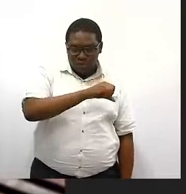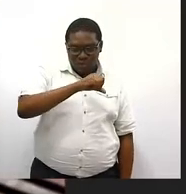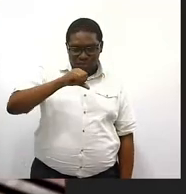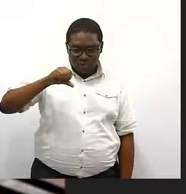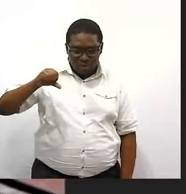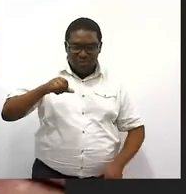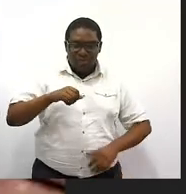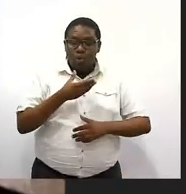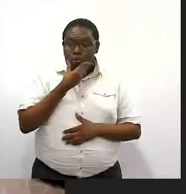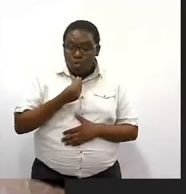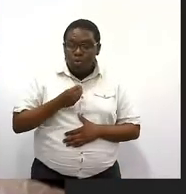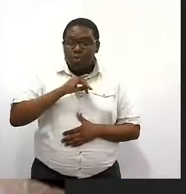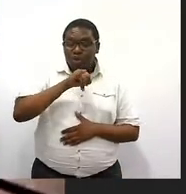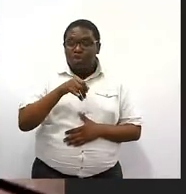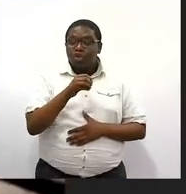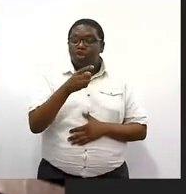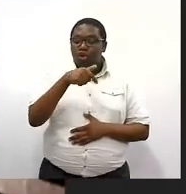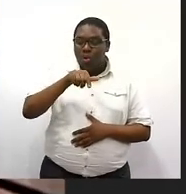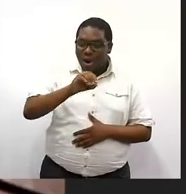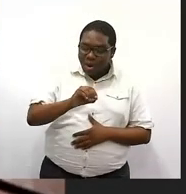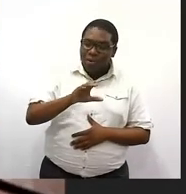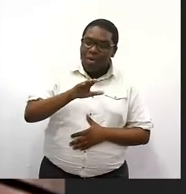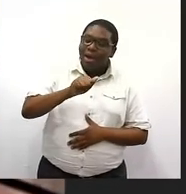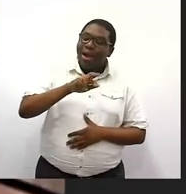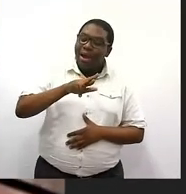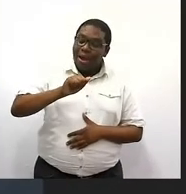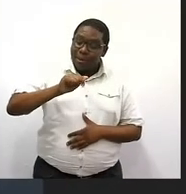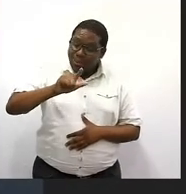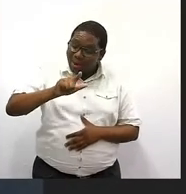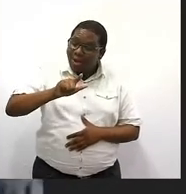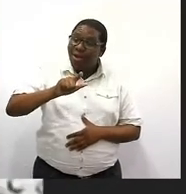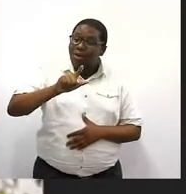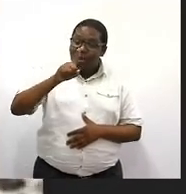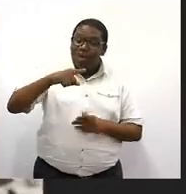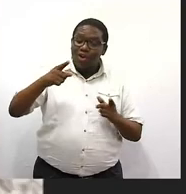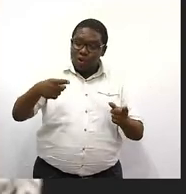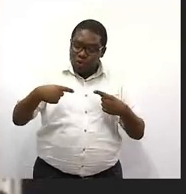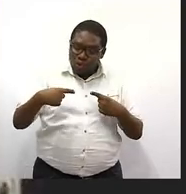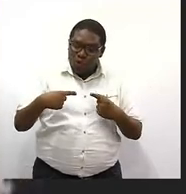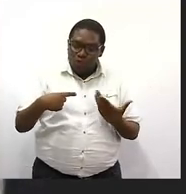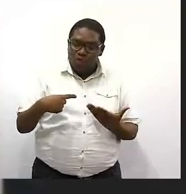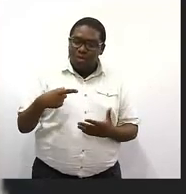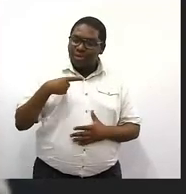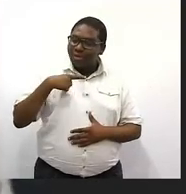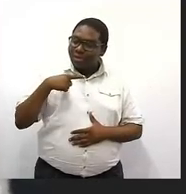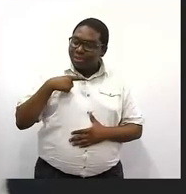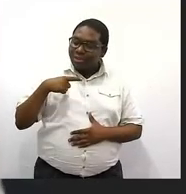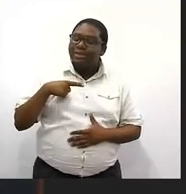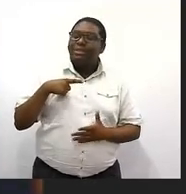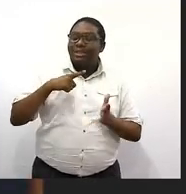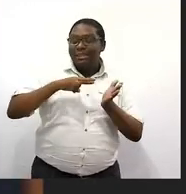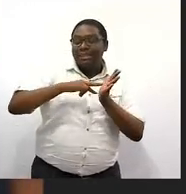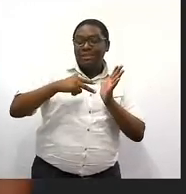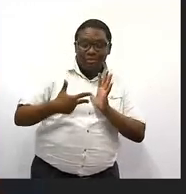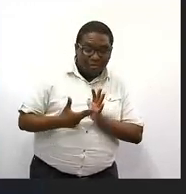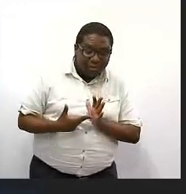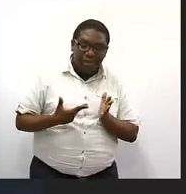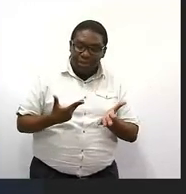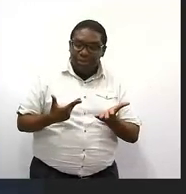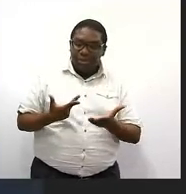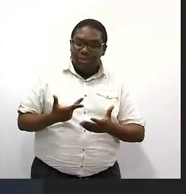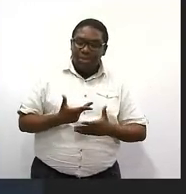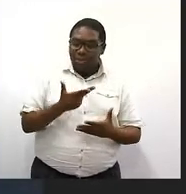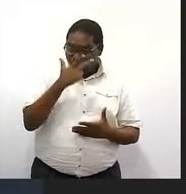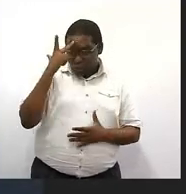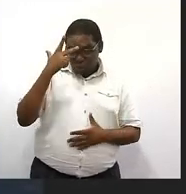1999. João Cabral era um cara que ele era meio contra aquele sentimentalismo exagerado dos românticos,